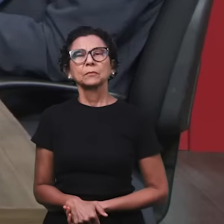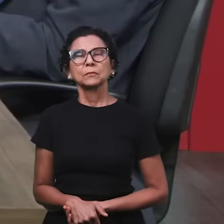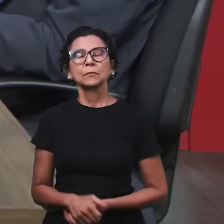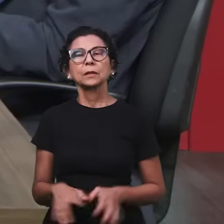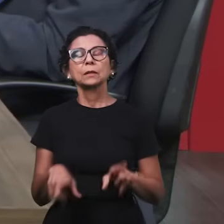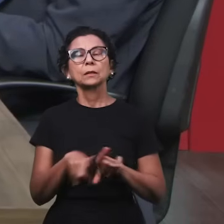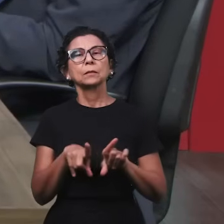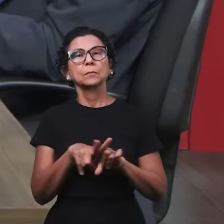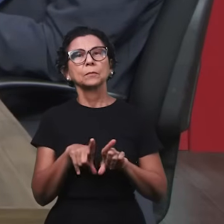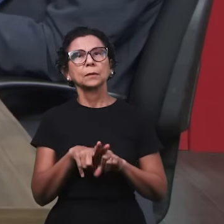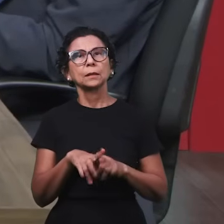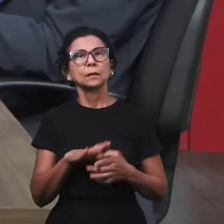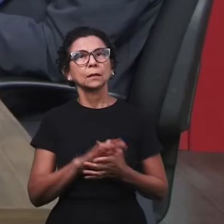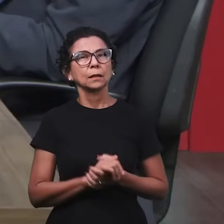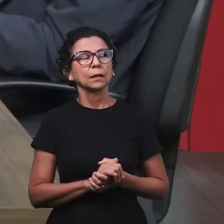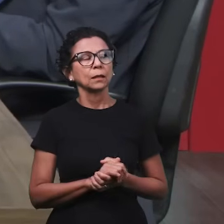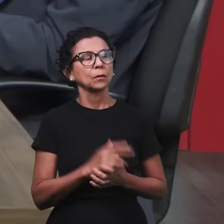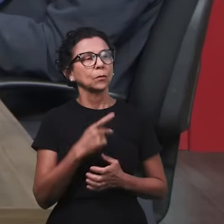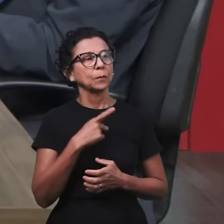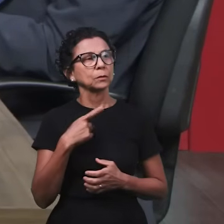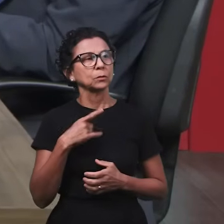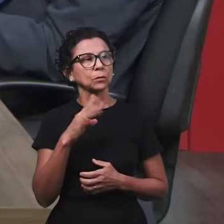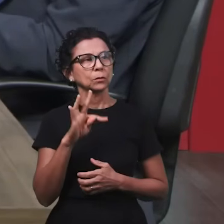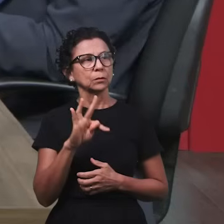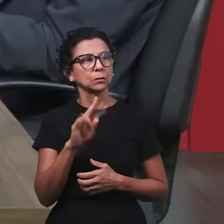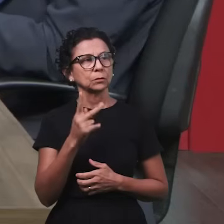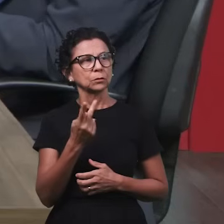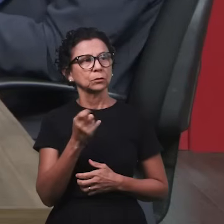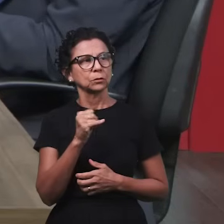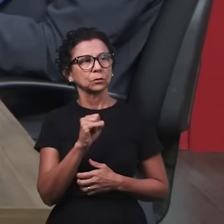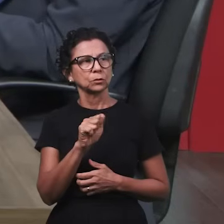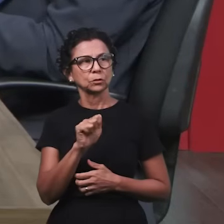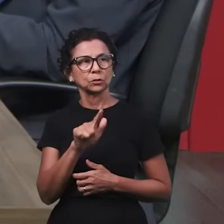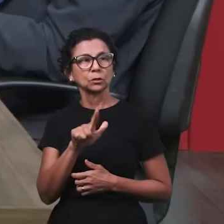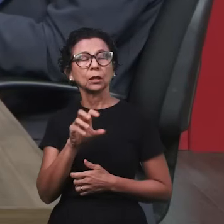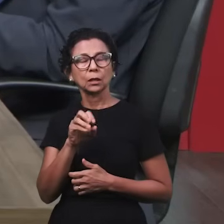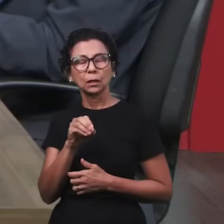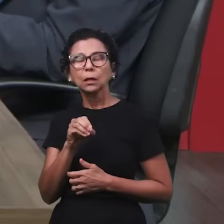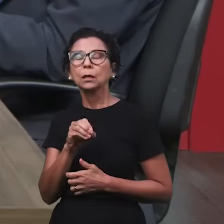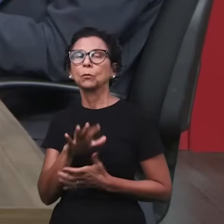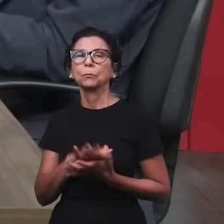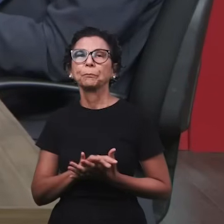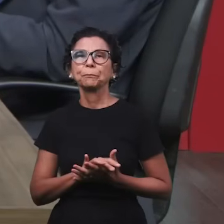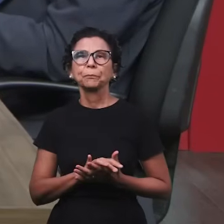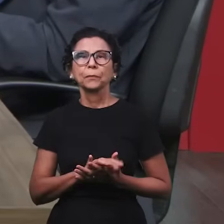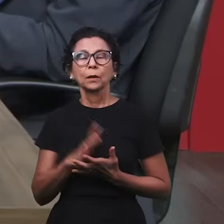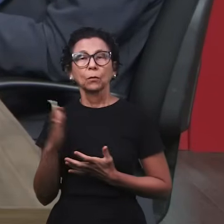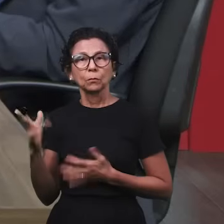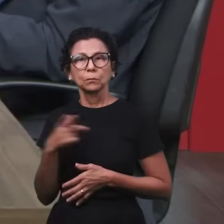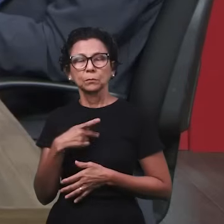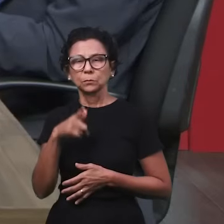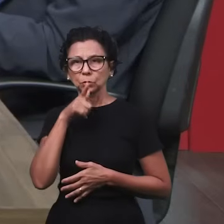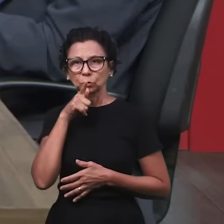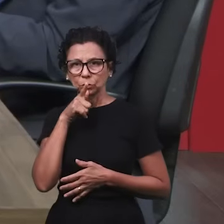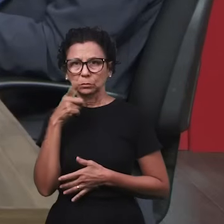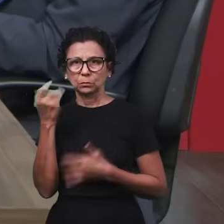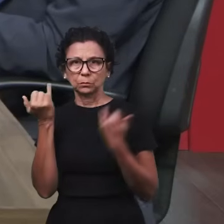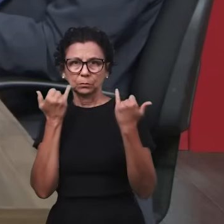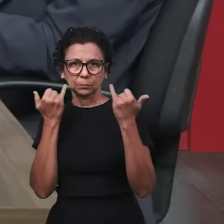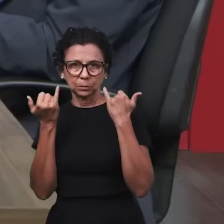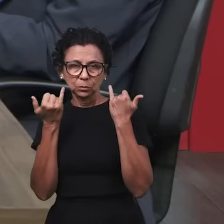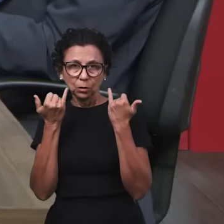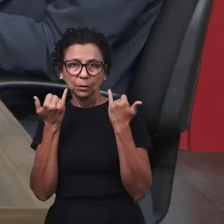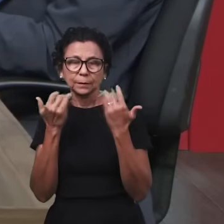Tiago, trazendo todas essas informações, né, que o pastor Gilson acabou de nos fornecer aqui também a